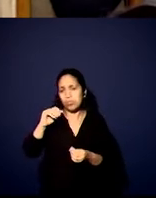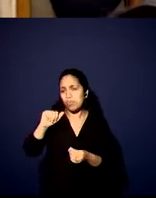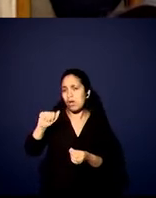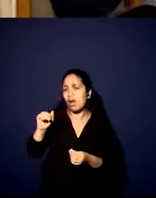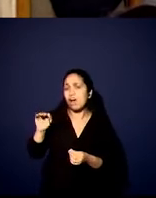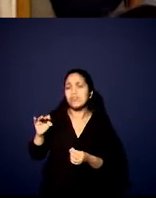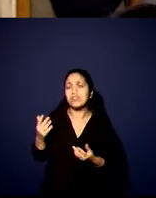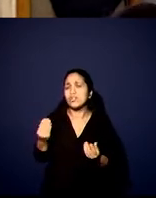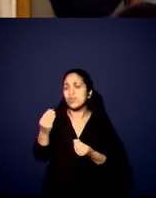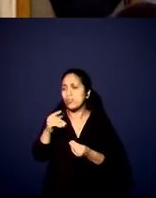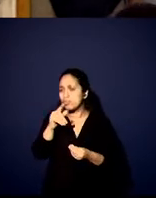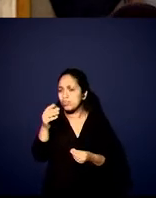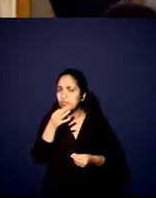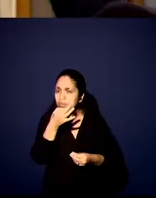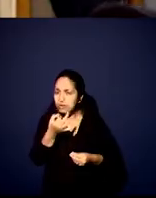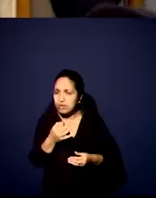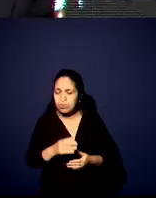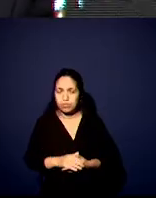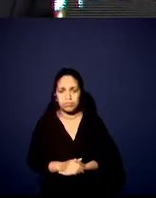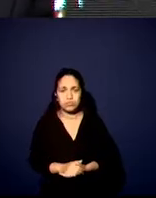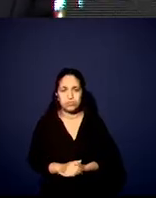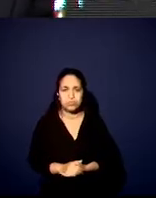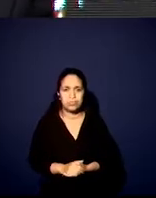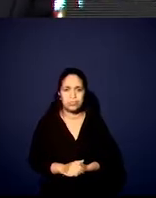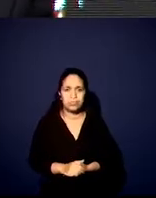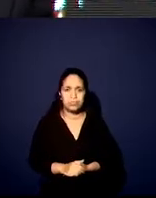como se houvesse a questão por exemplo bom